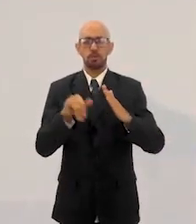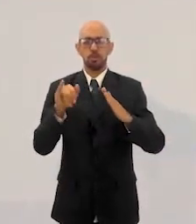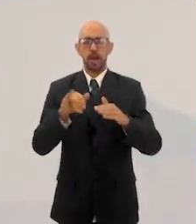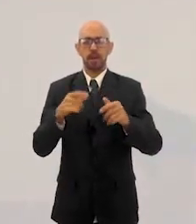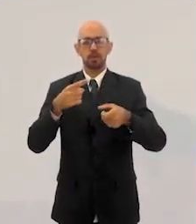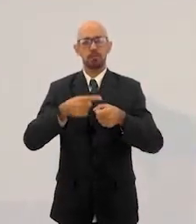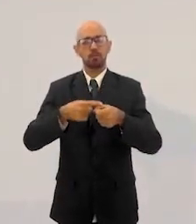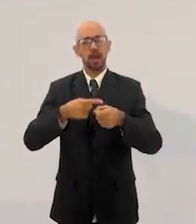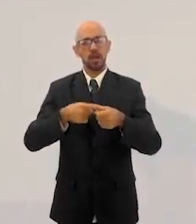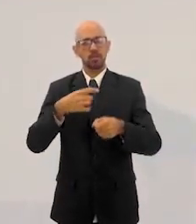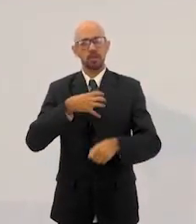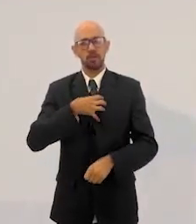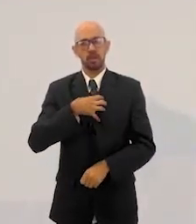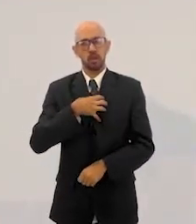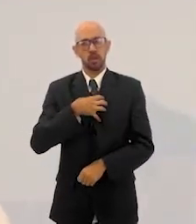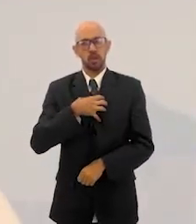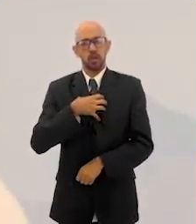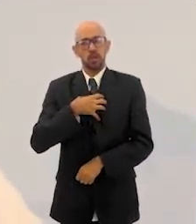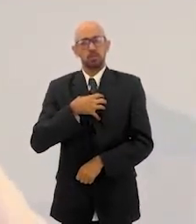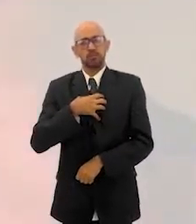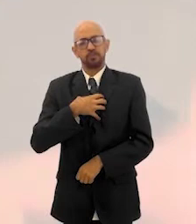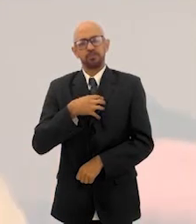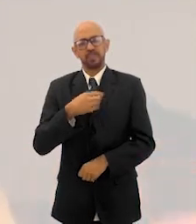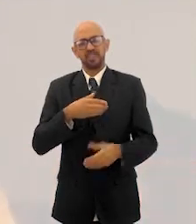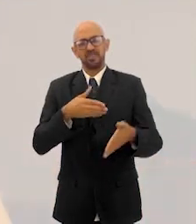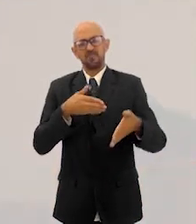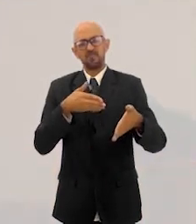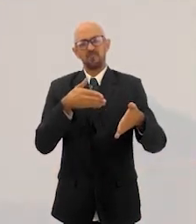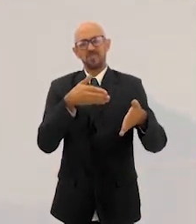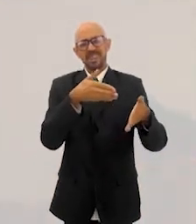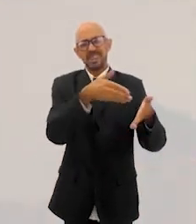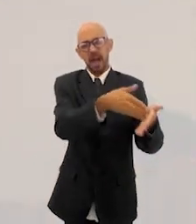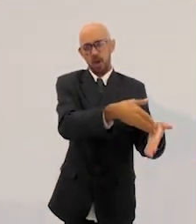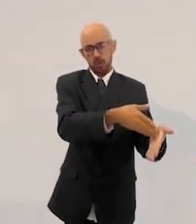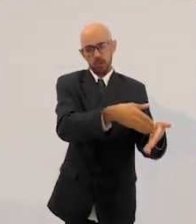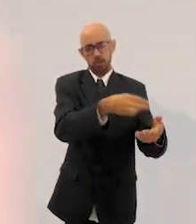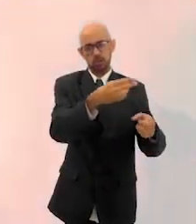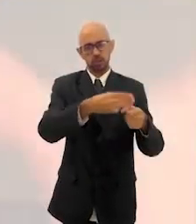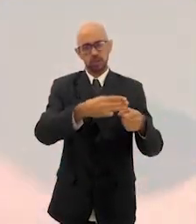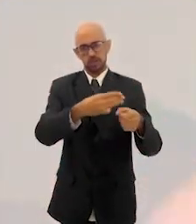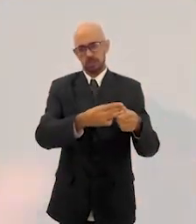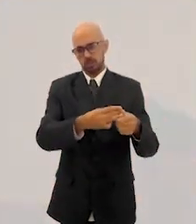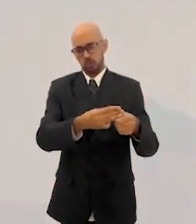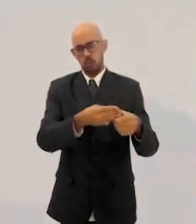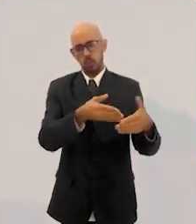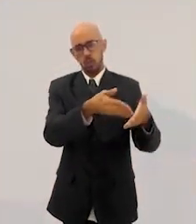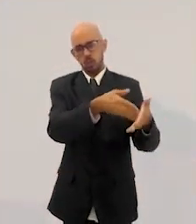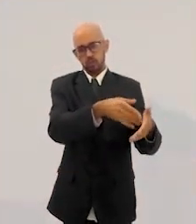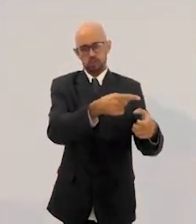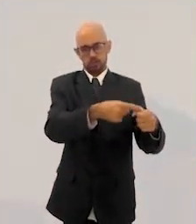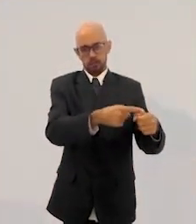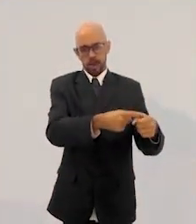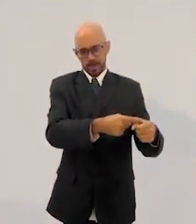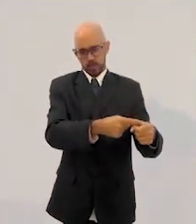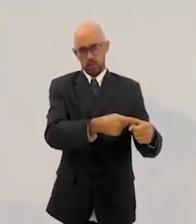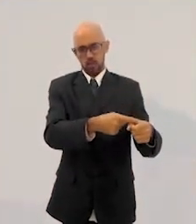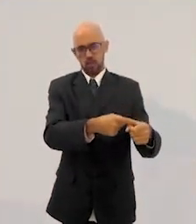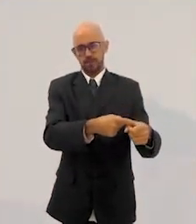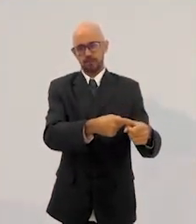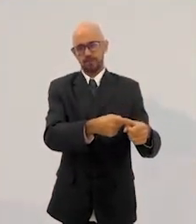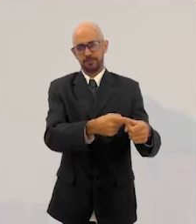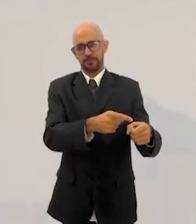tem em Salvador, que praticamente é um limite da fronteira de Salvador. Era o último bairro do subúrbio de